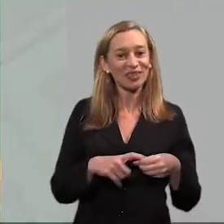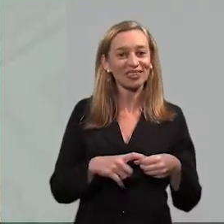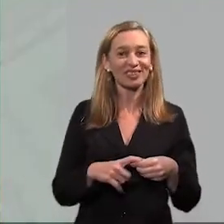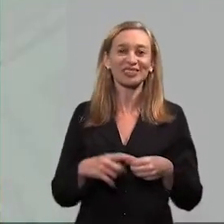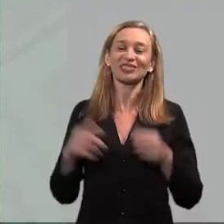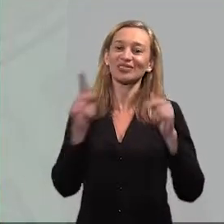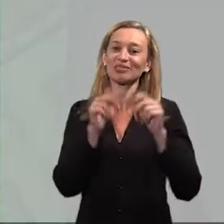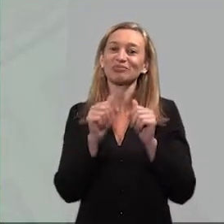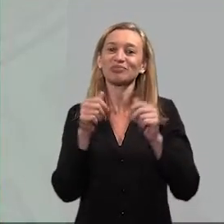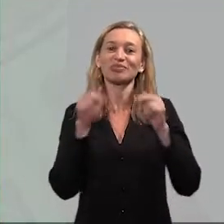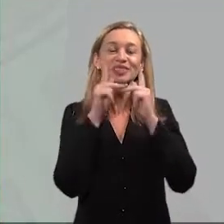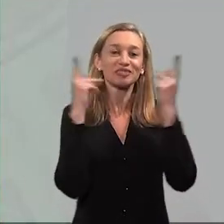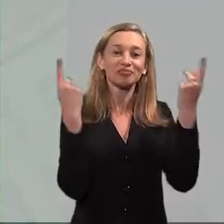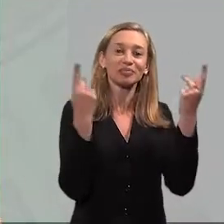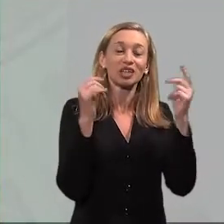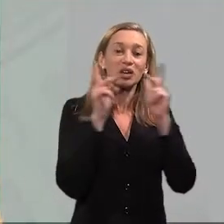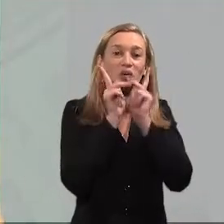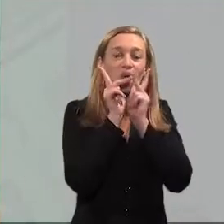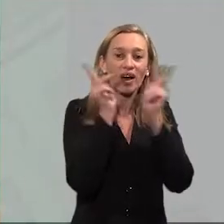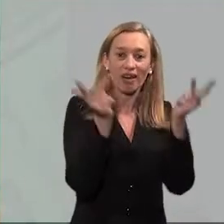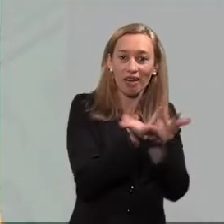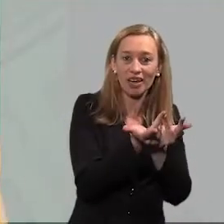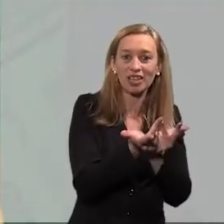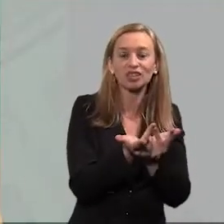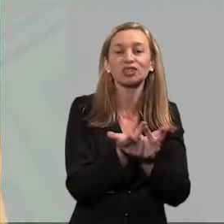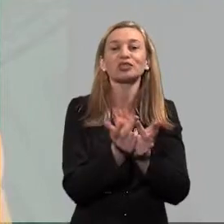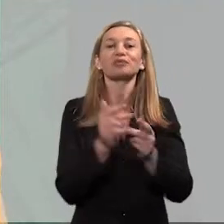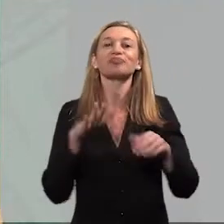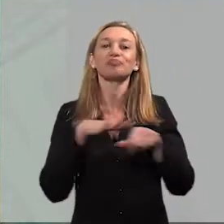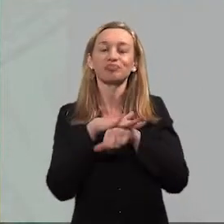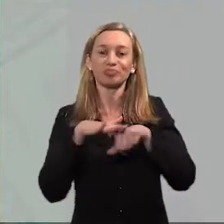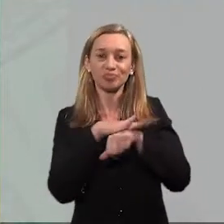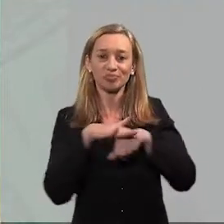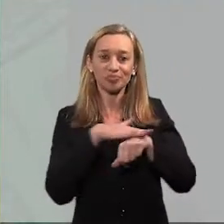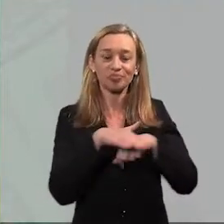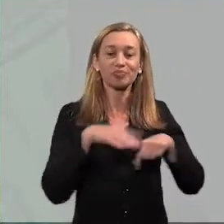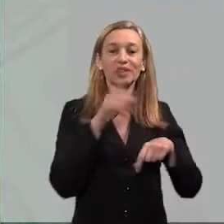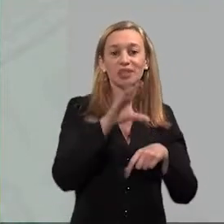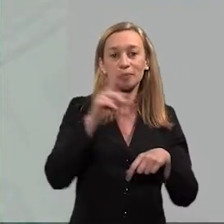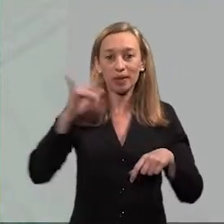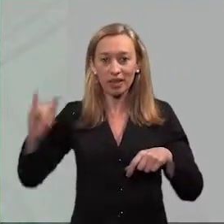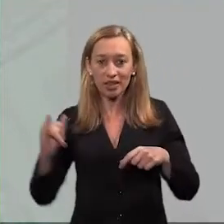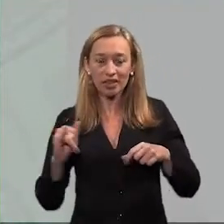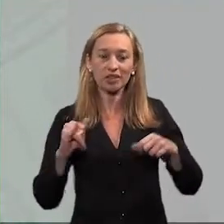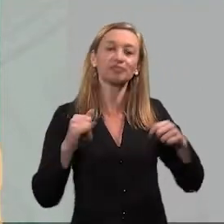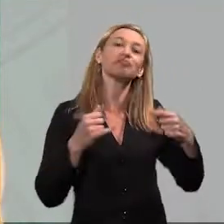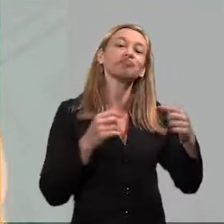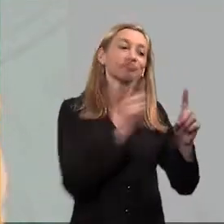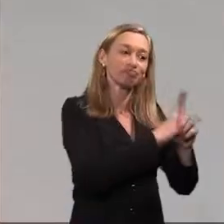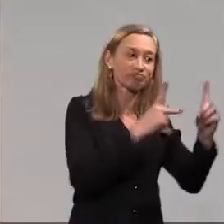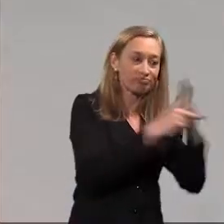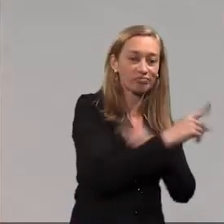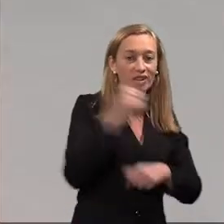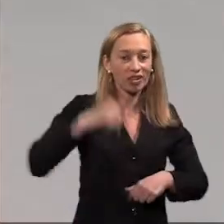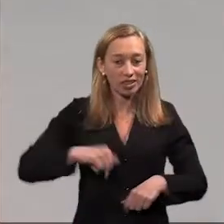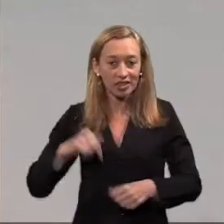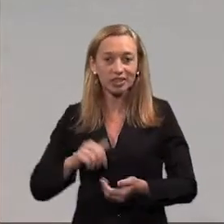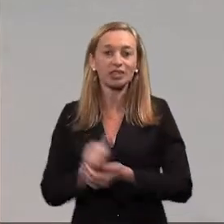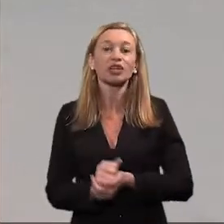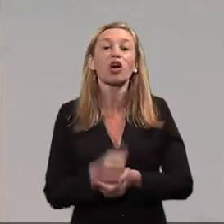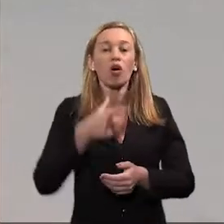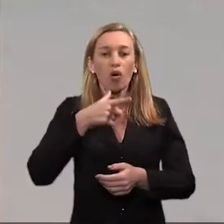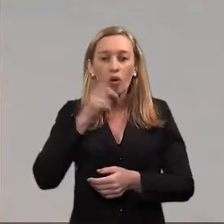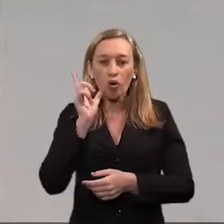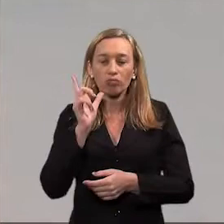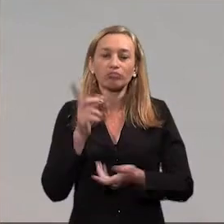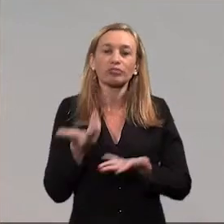Estamos de volta com a LERJ Debate e conversamos hoje sobre a CPI do Rio Previdência instalada aqui na LERJ. Numa das reuniões da